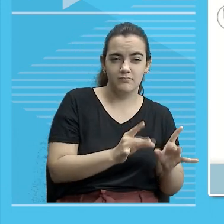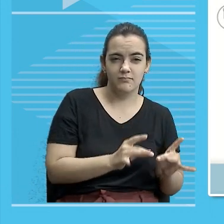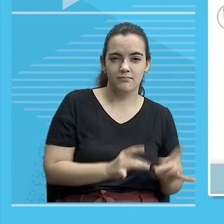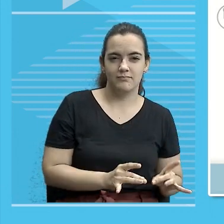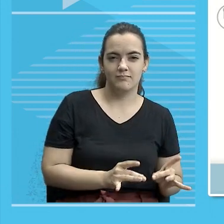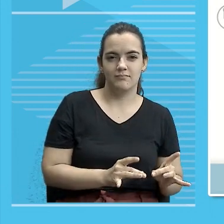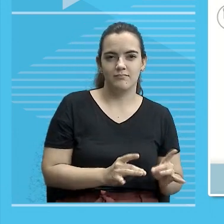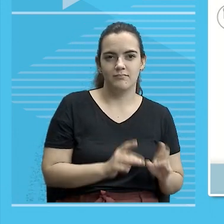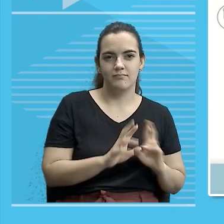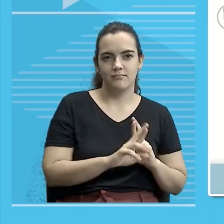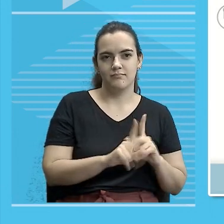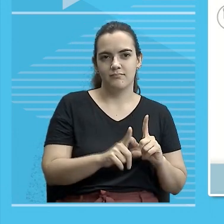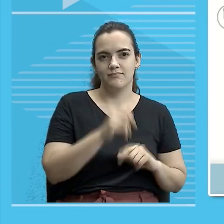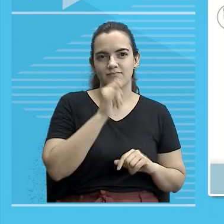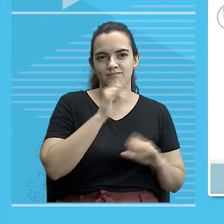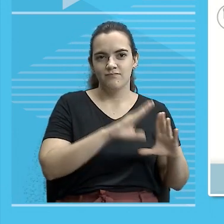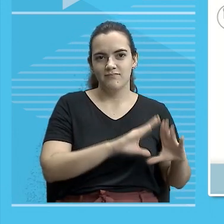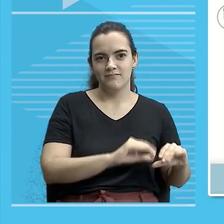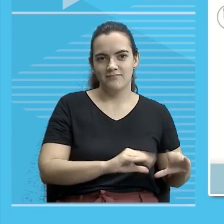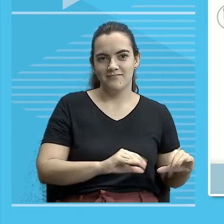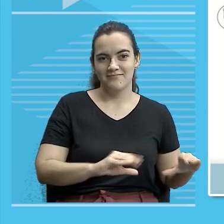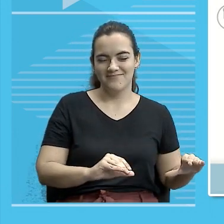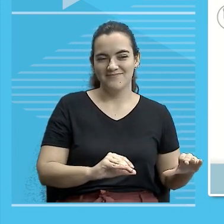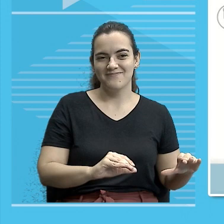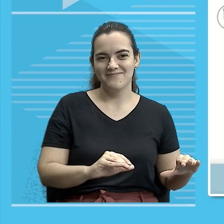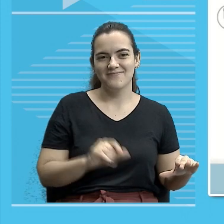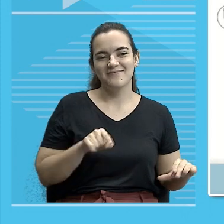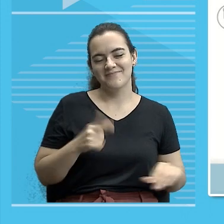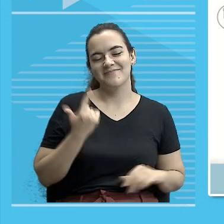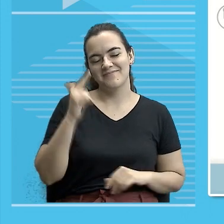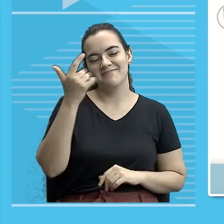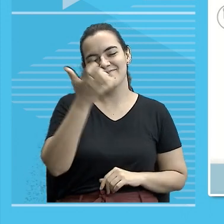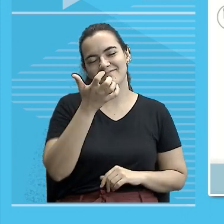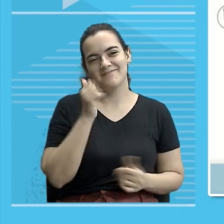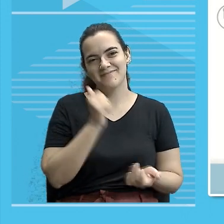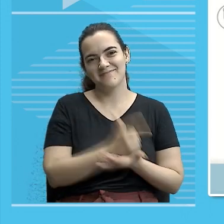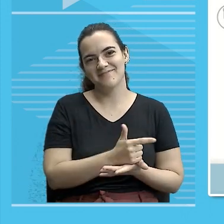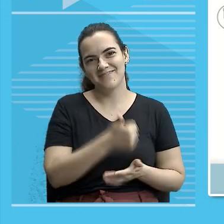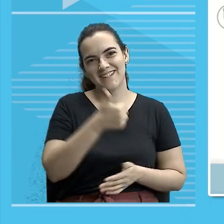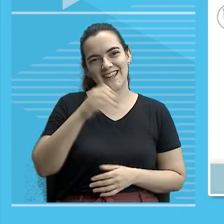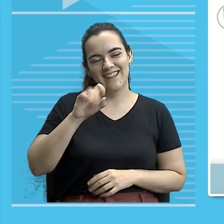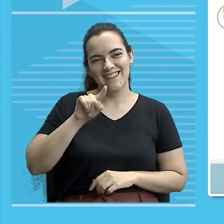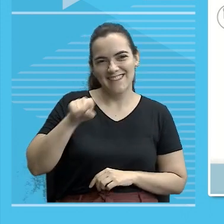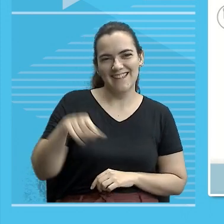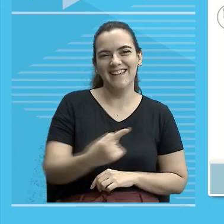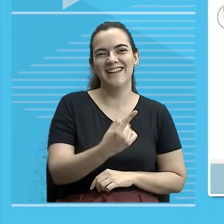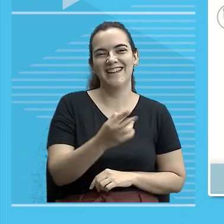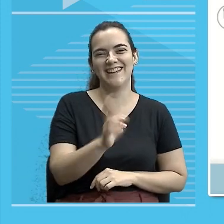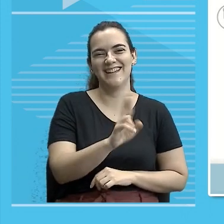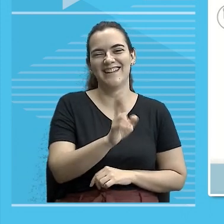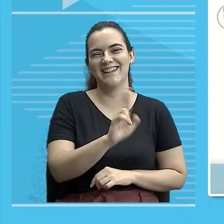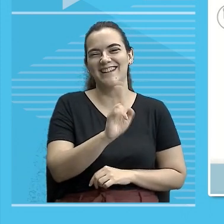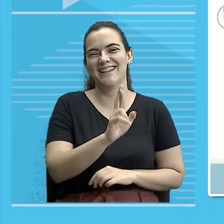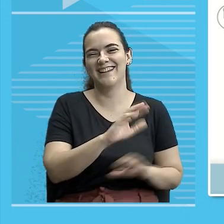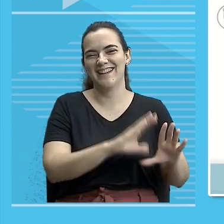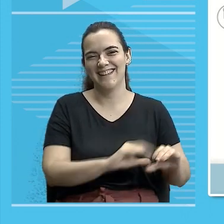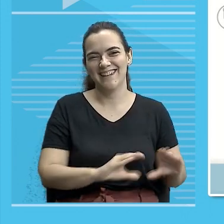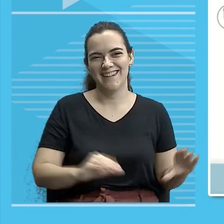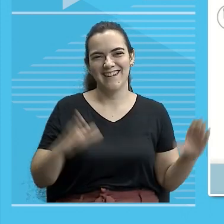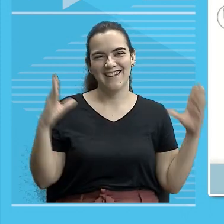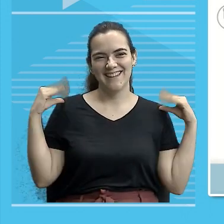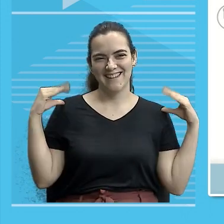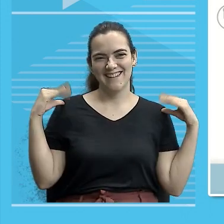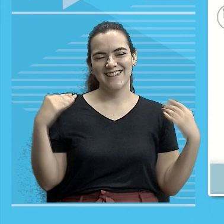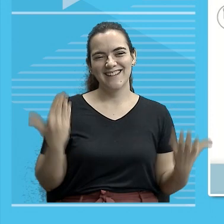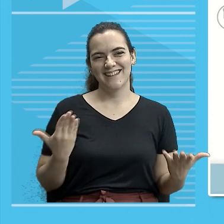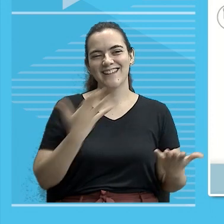diferenciado o caso do sofá que a Luana quer comprar que custa em torno de 10 mil reais entendeu isso